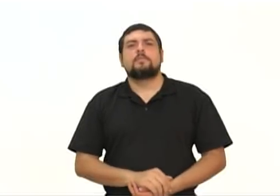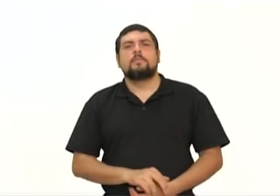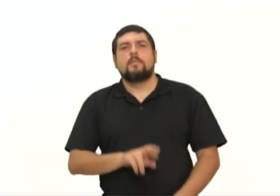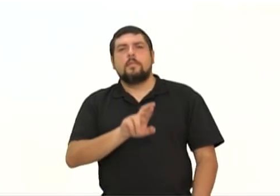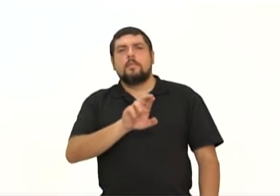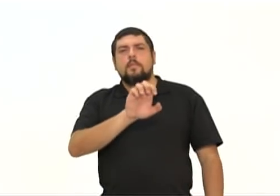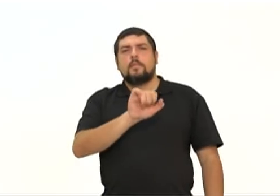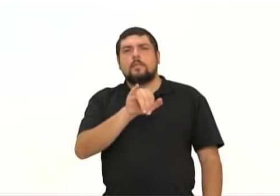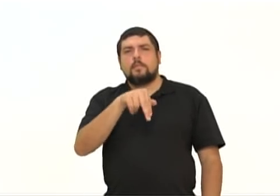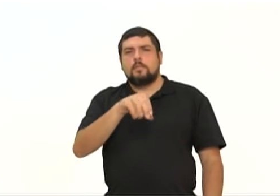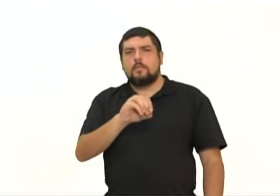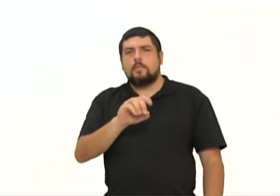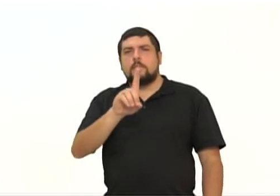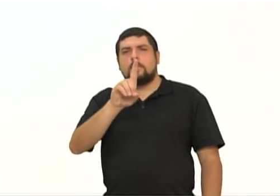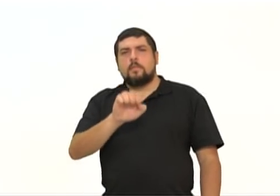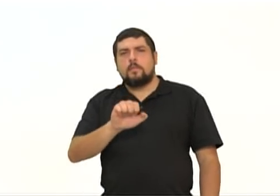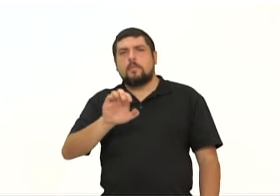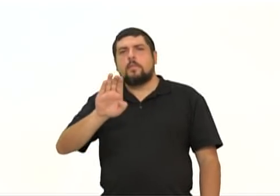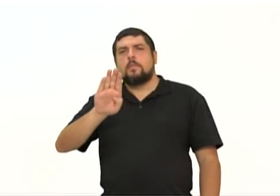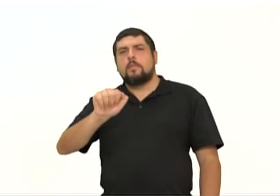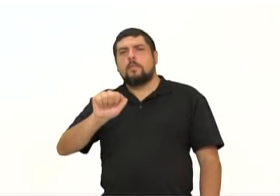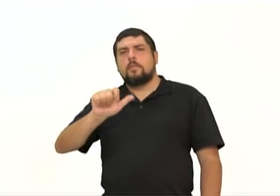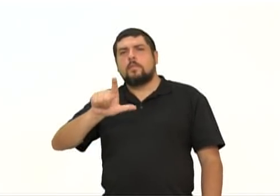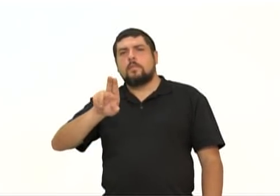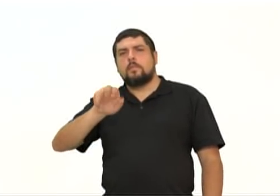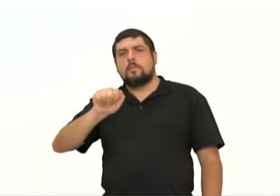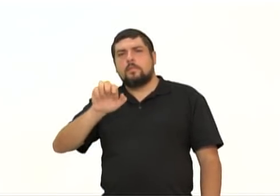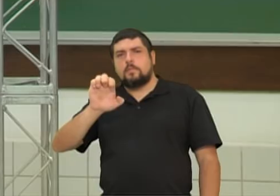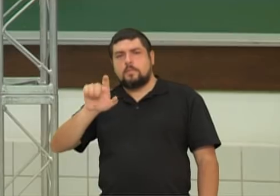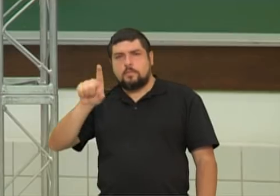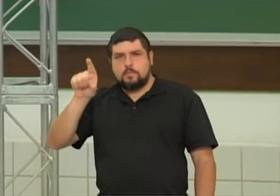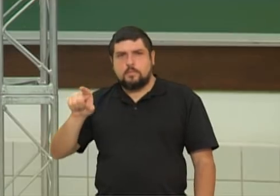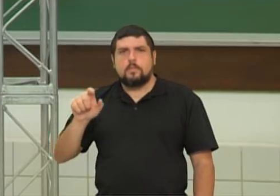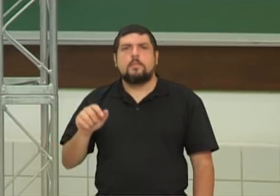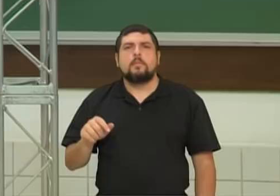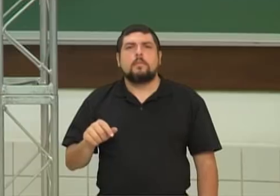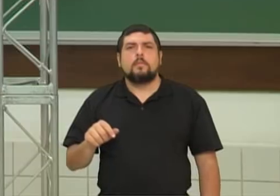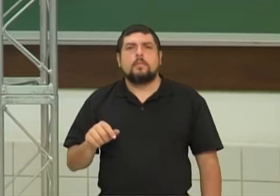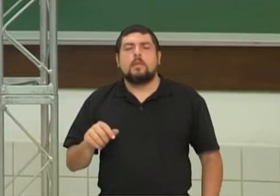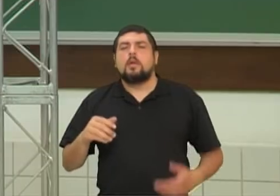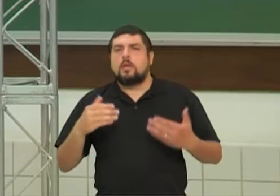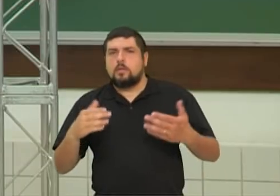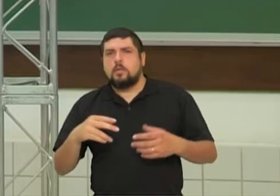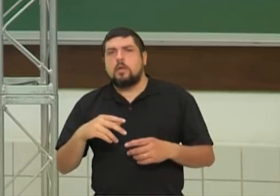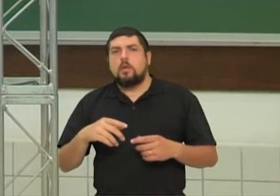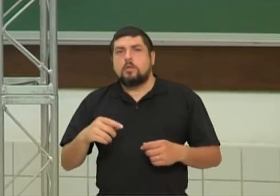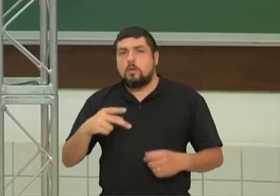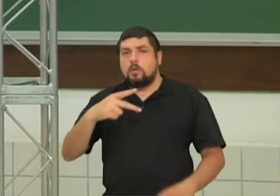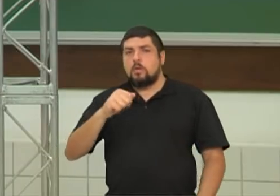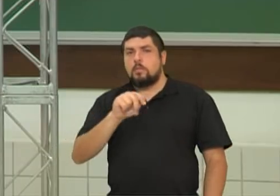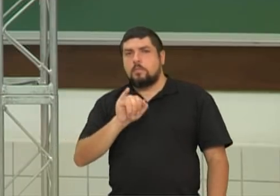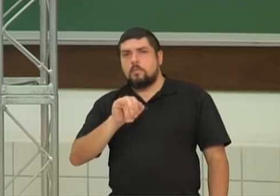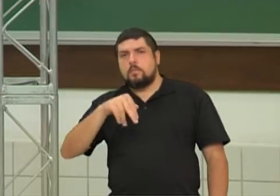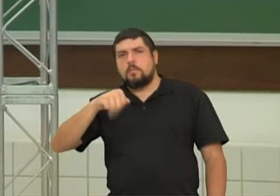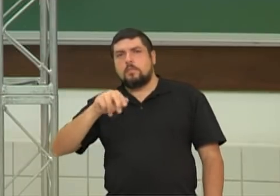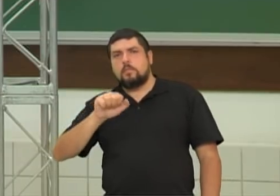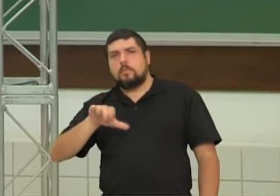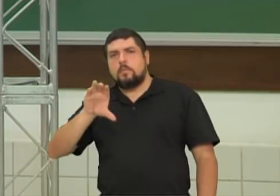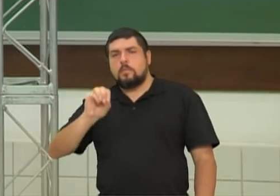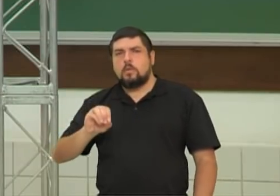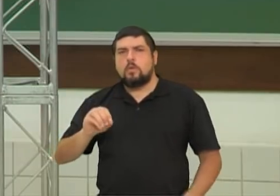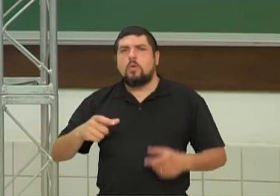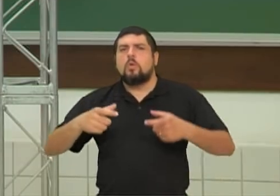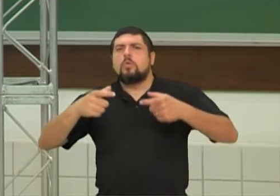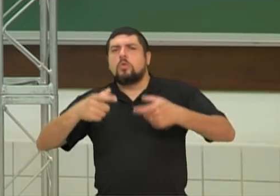de Baluaê, no norte do Paraná, em Terra Roxa. Porque o terreiro do Pai Maneco, então, é na região metropolitana de